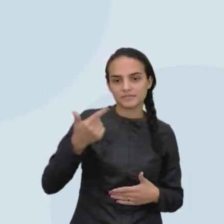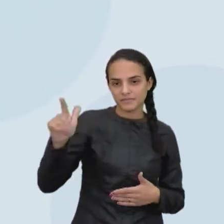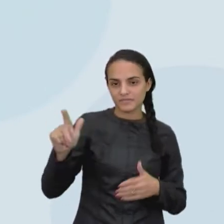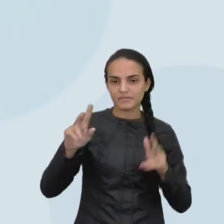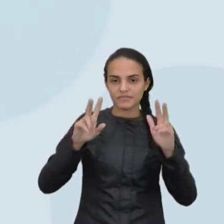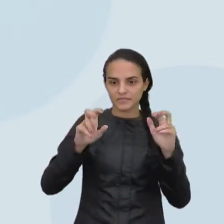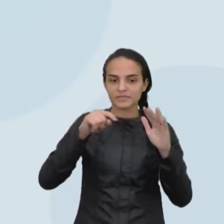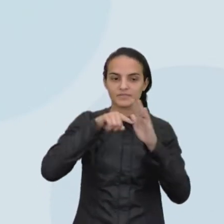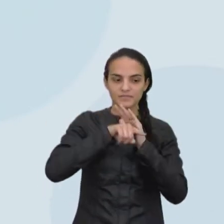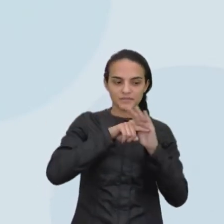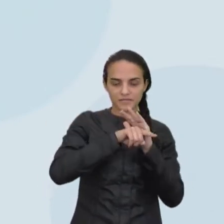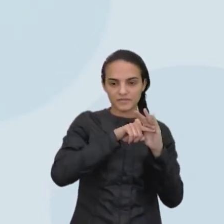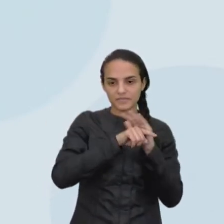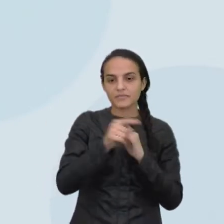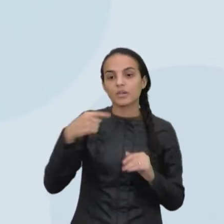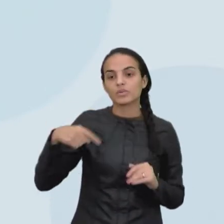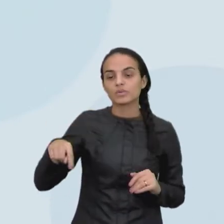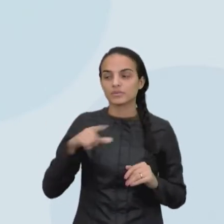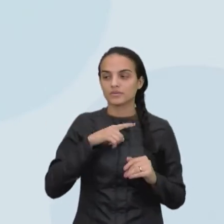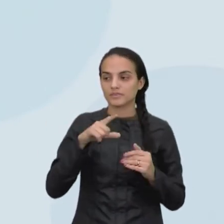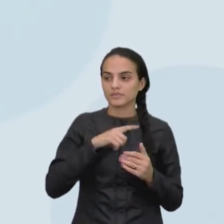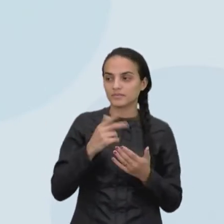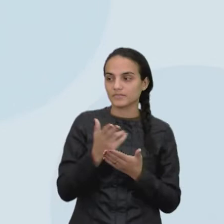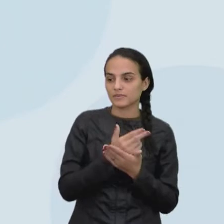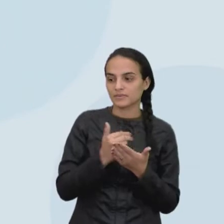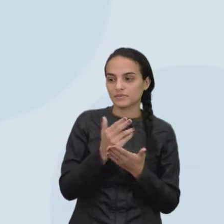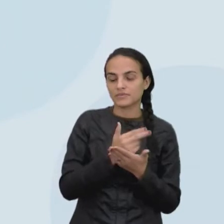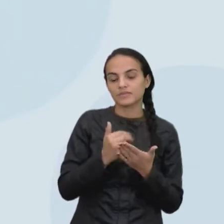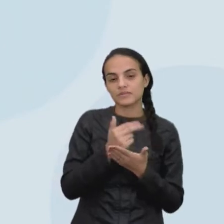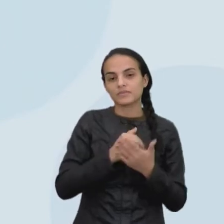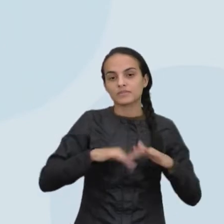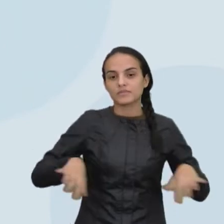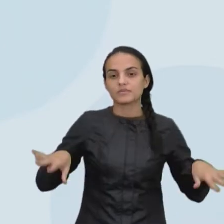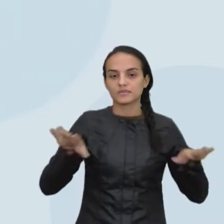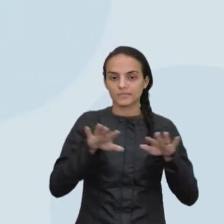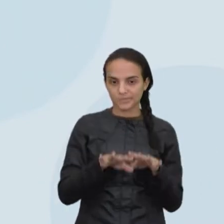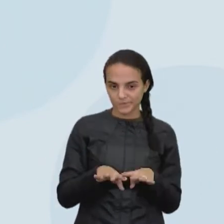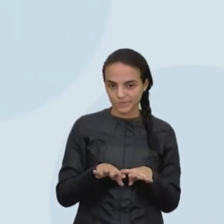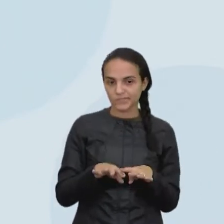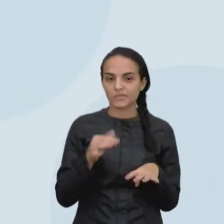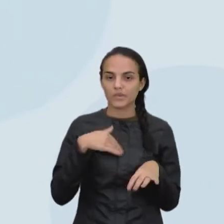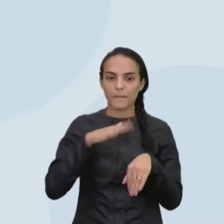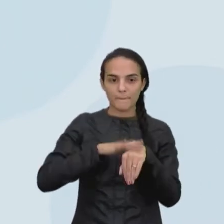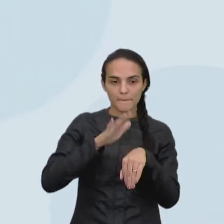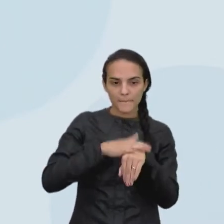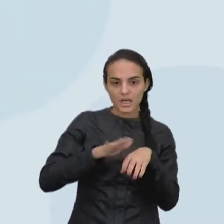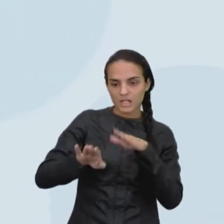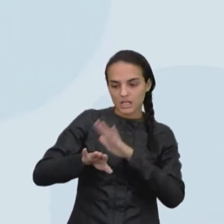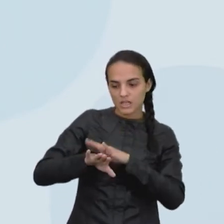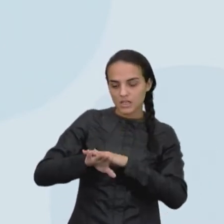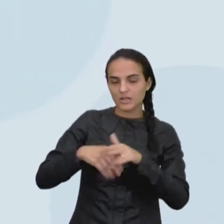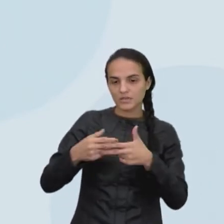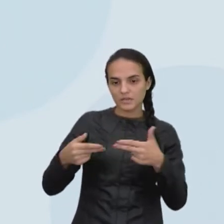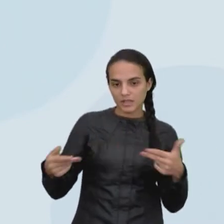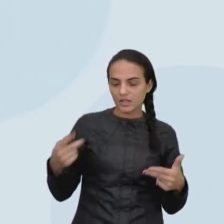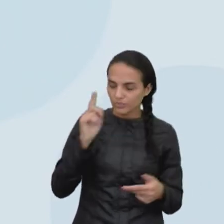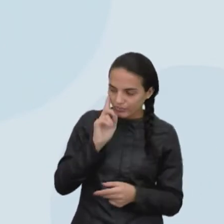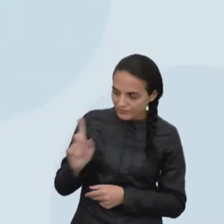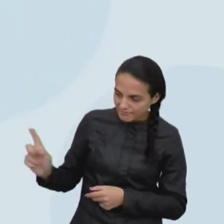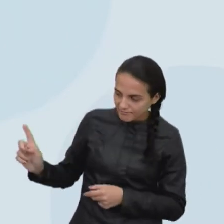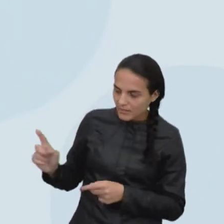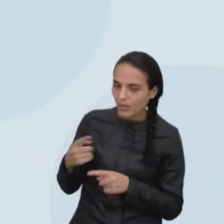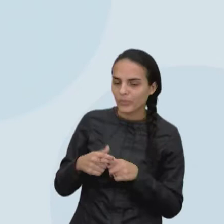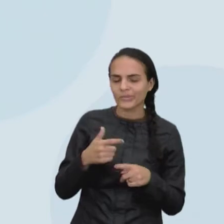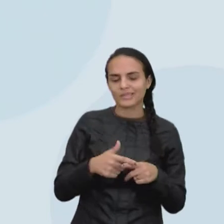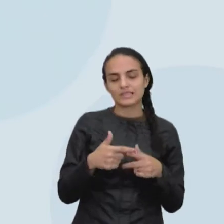de pesquisa. Então, a gente tem um desenho aí de uma moça toda atarefada, com várias mãos, vários braços aí. Por quê? Porque gasta